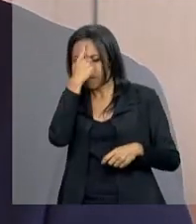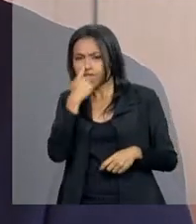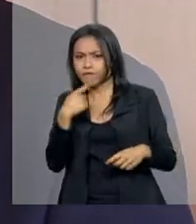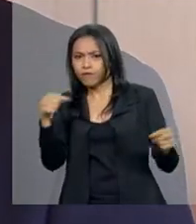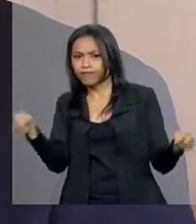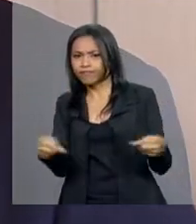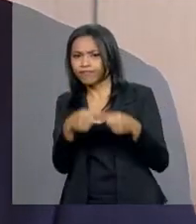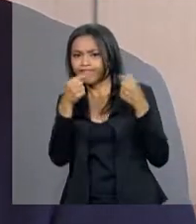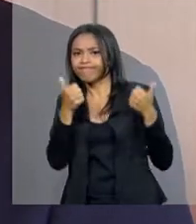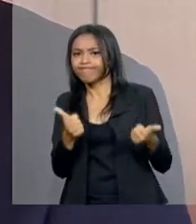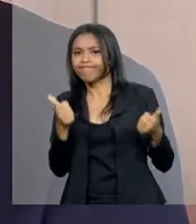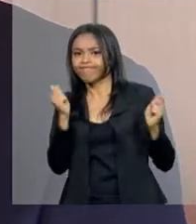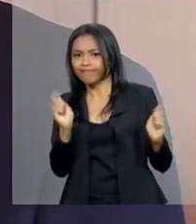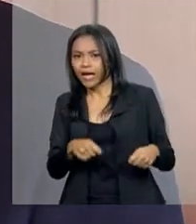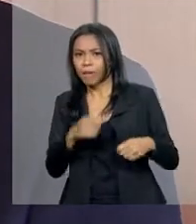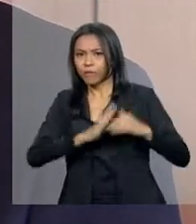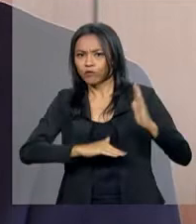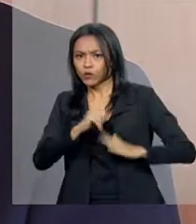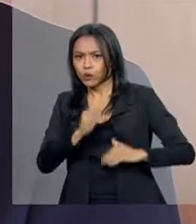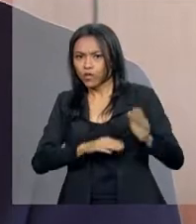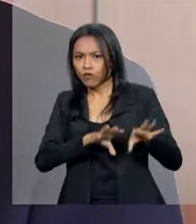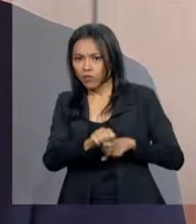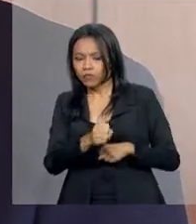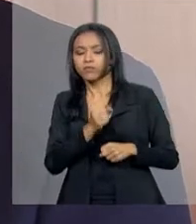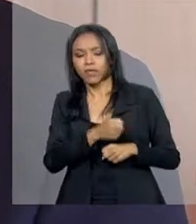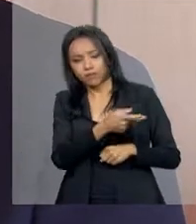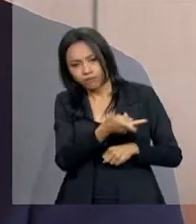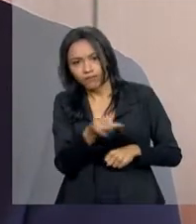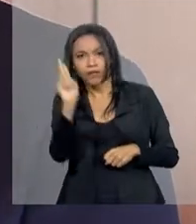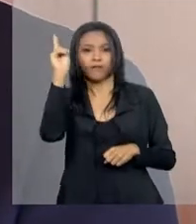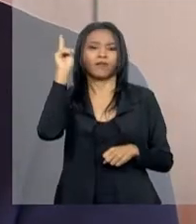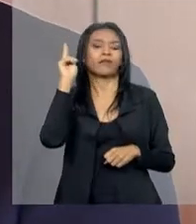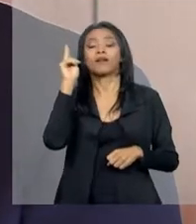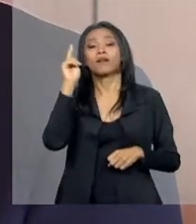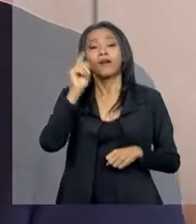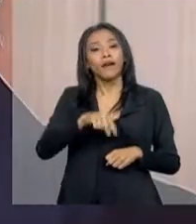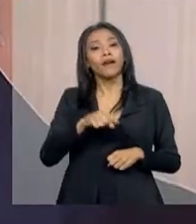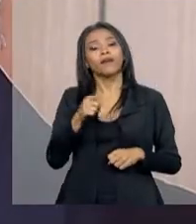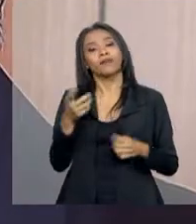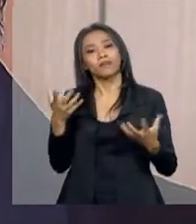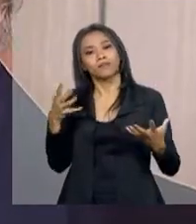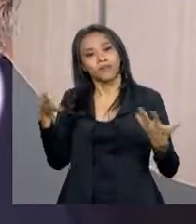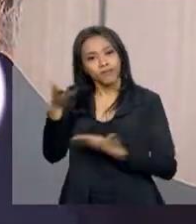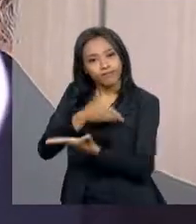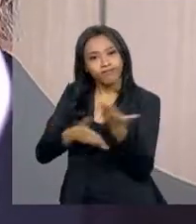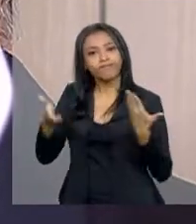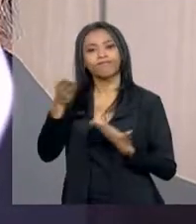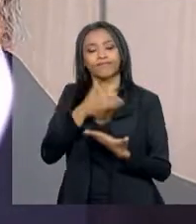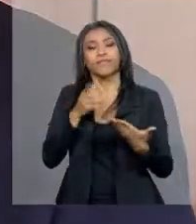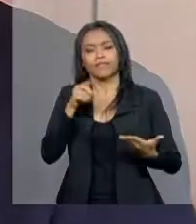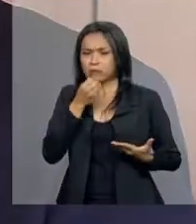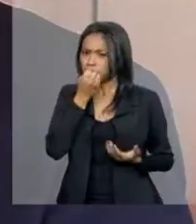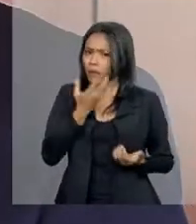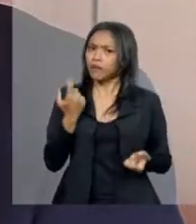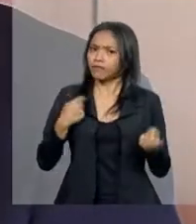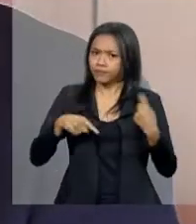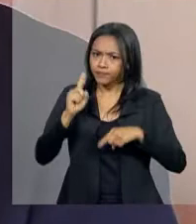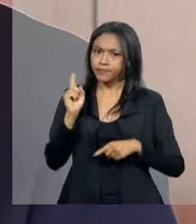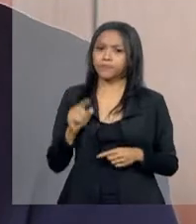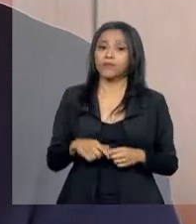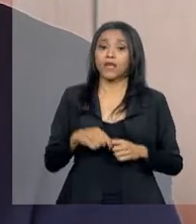perfil de formação profissional dos venezuelanos. É um processo de integração. E tem sido muito bem sucedido. É cerca